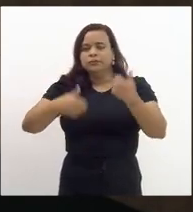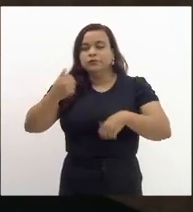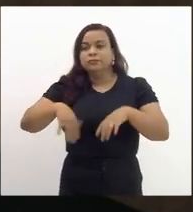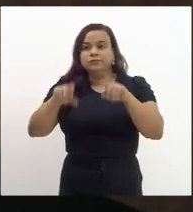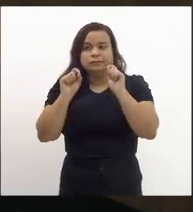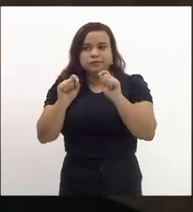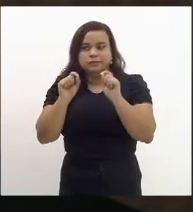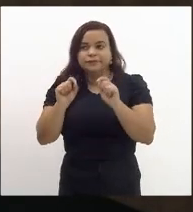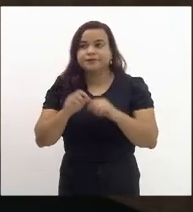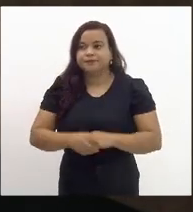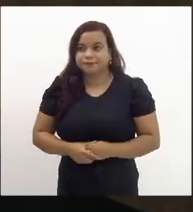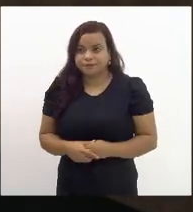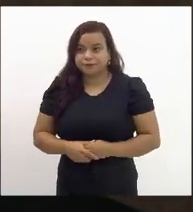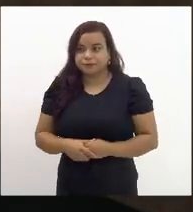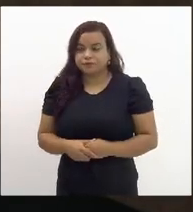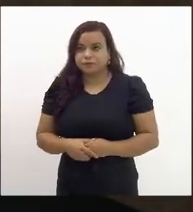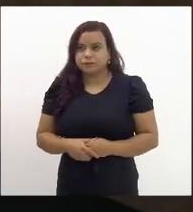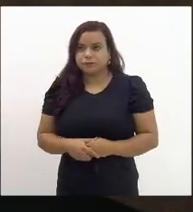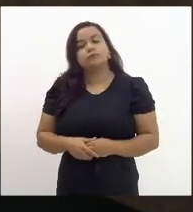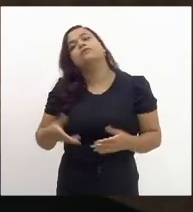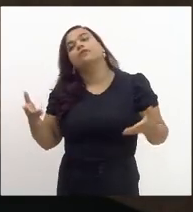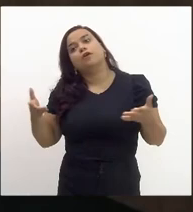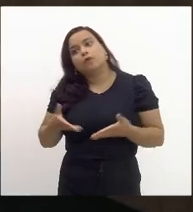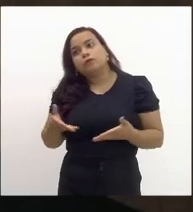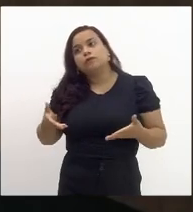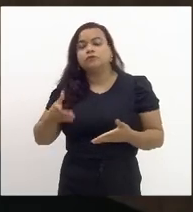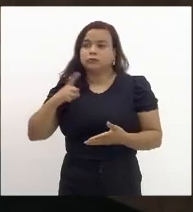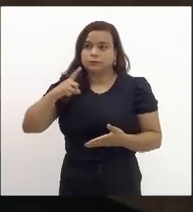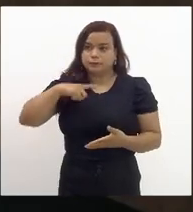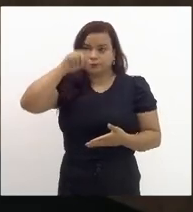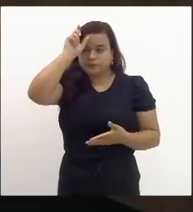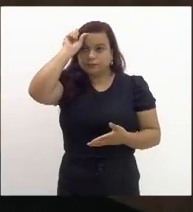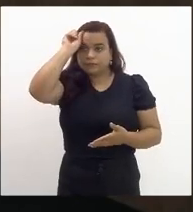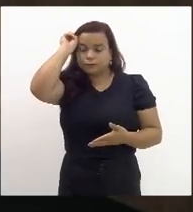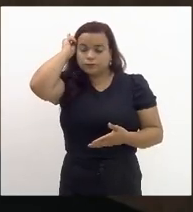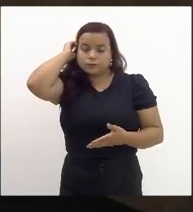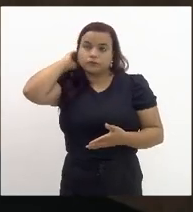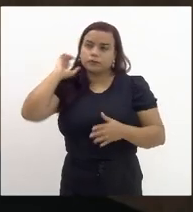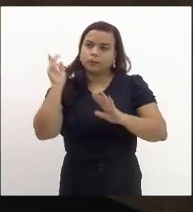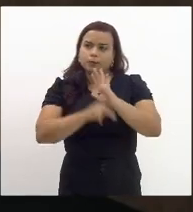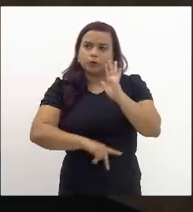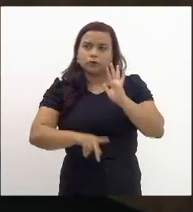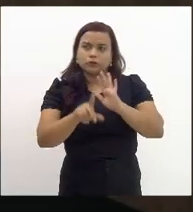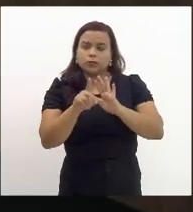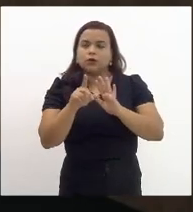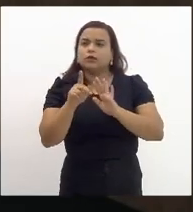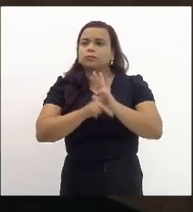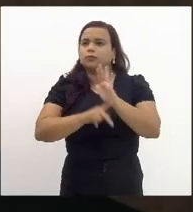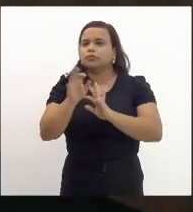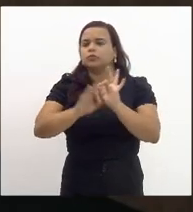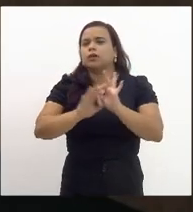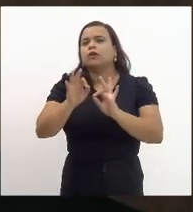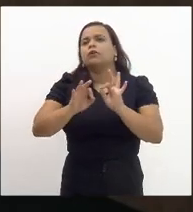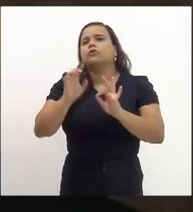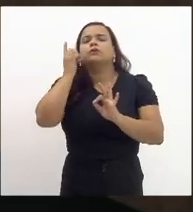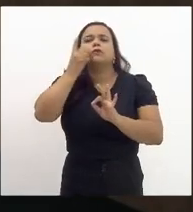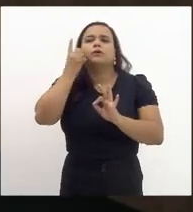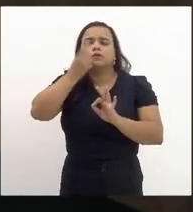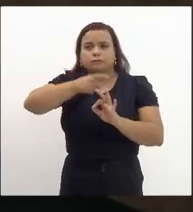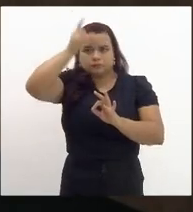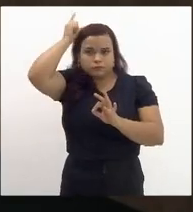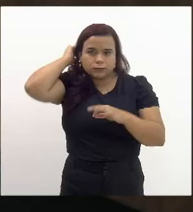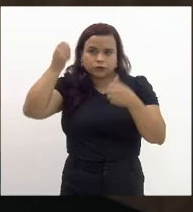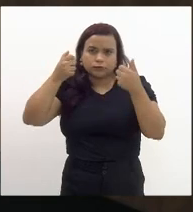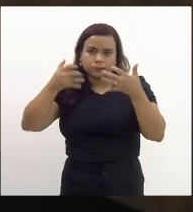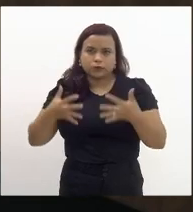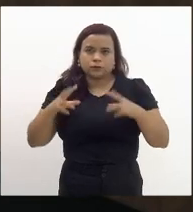microfone. Hoje nós tivemos aí um projeto do deputado Luiz Paulo, que trata